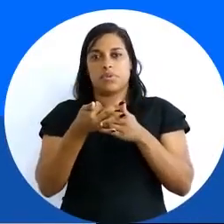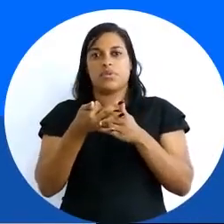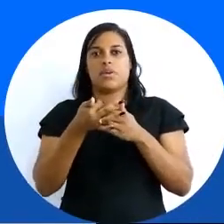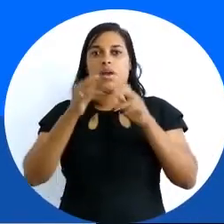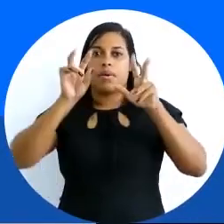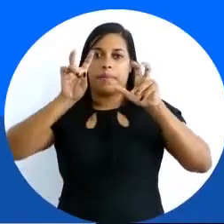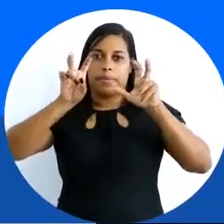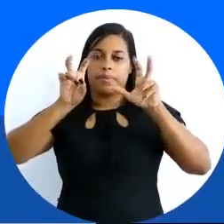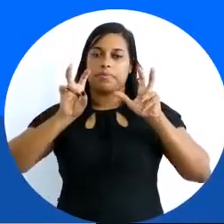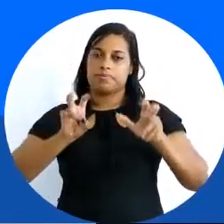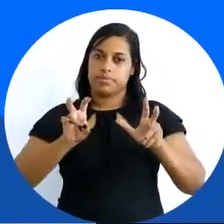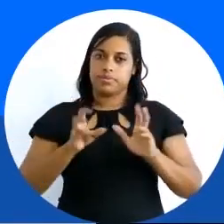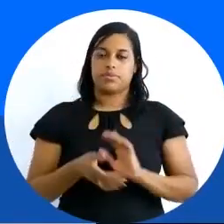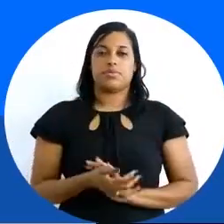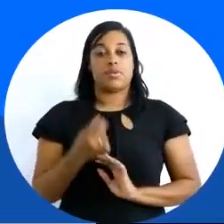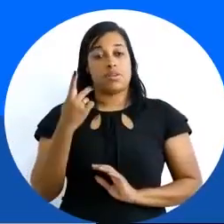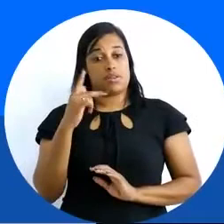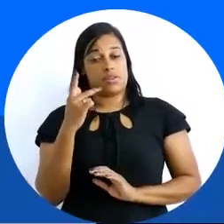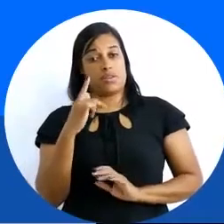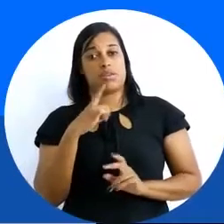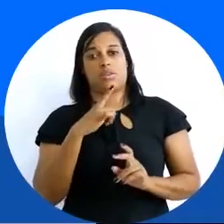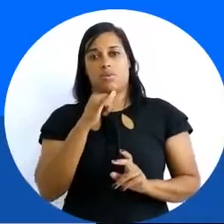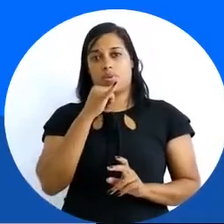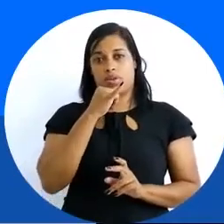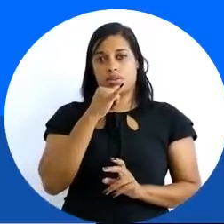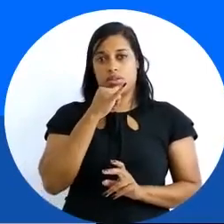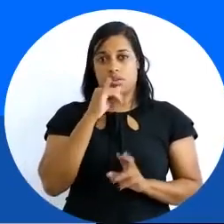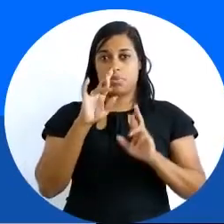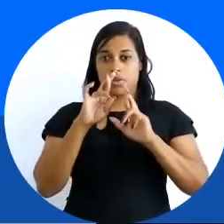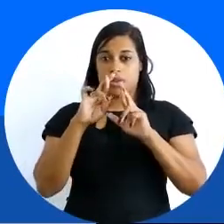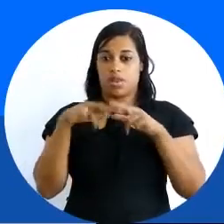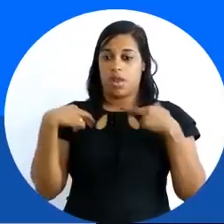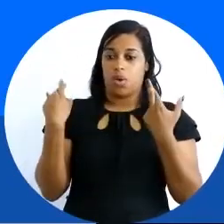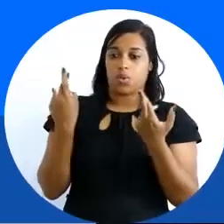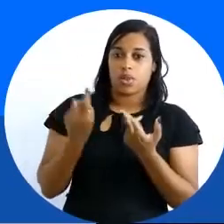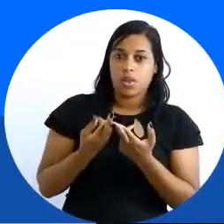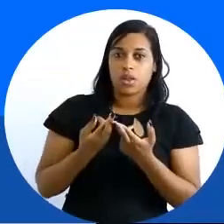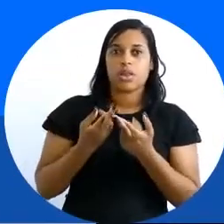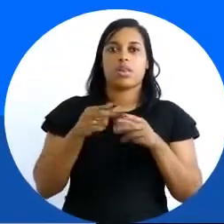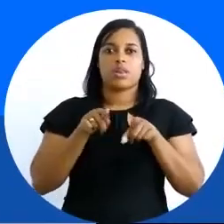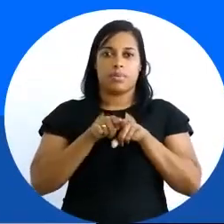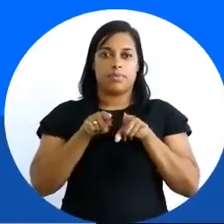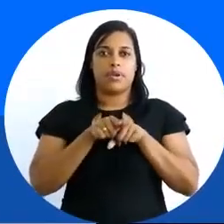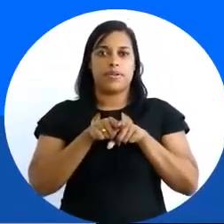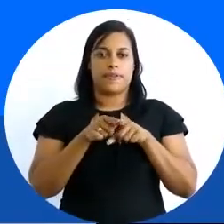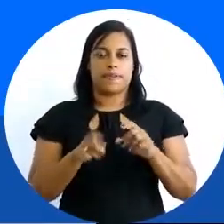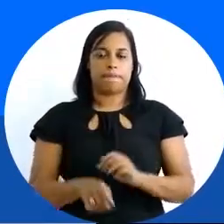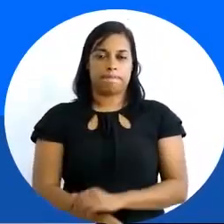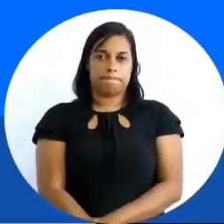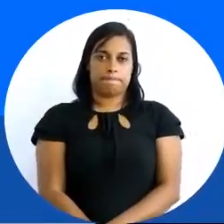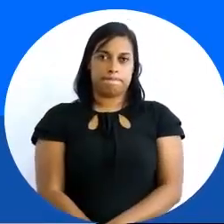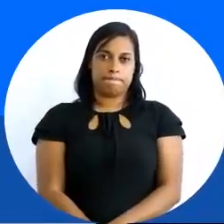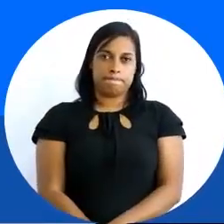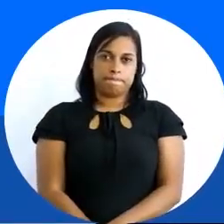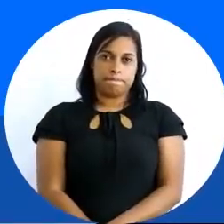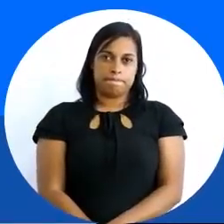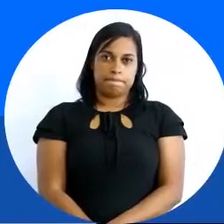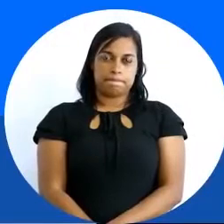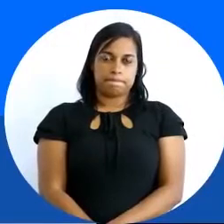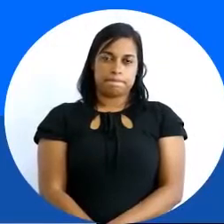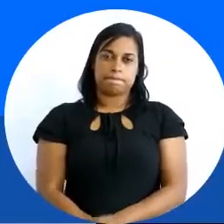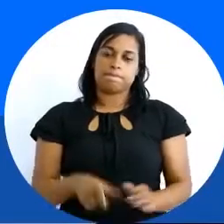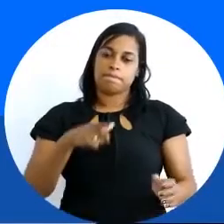e parentesco. Nesse caso aí a gente tem um exemplo de reunir assuntos semelhantes. E aí a gente vai